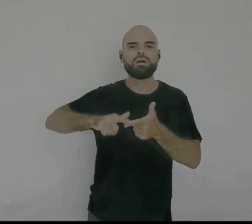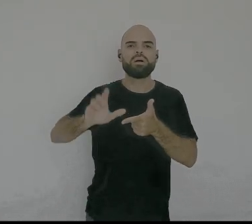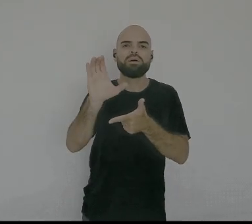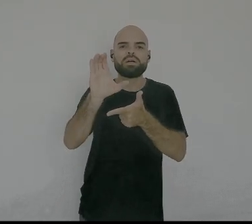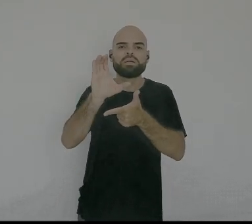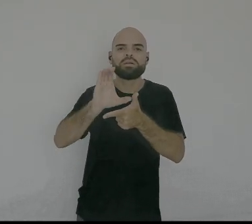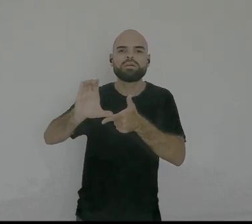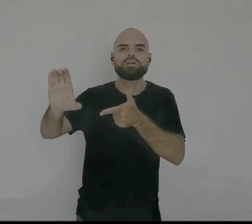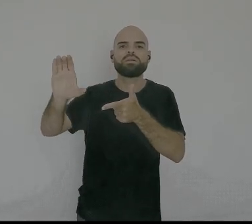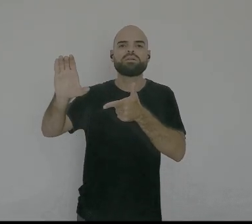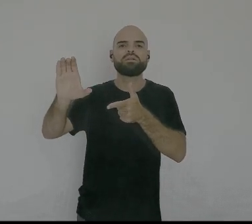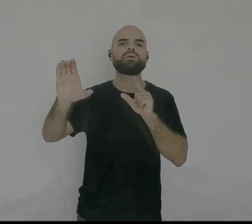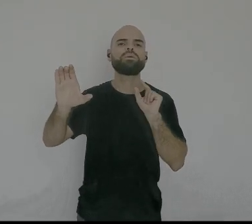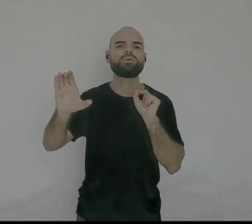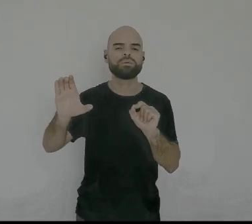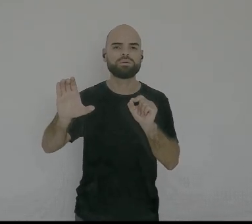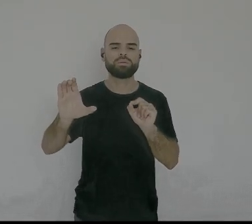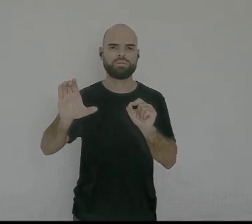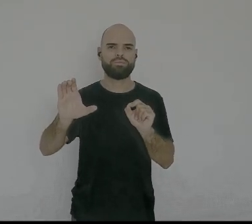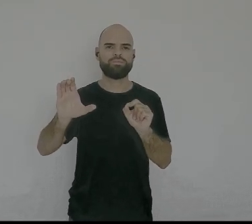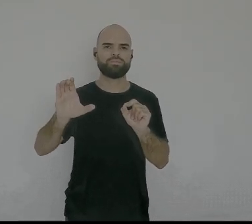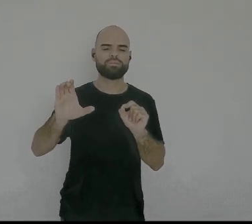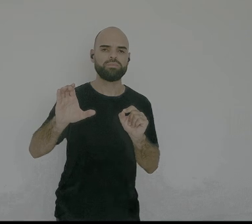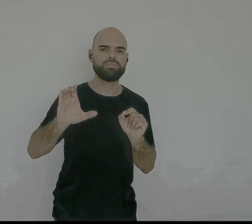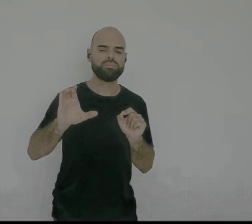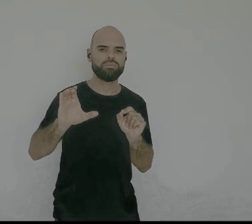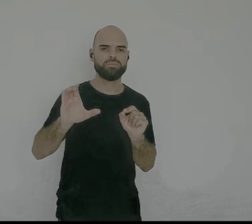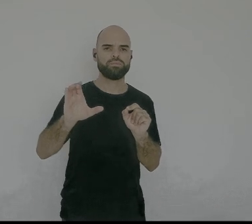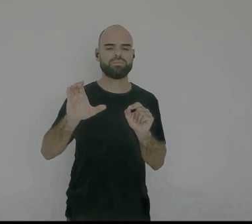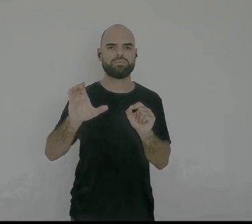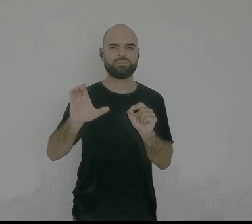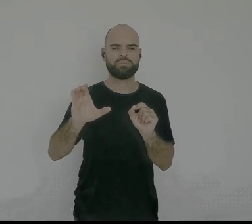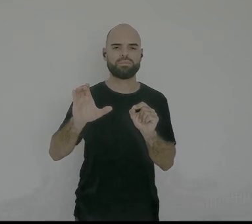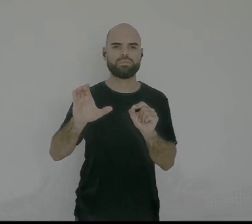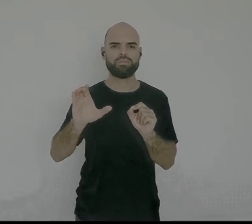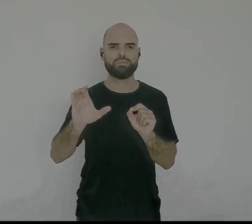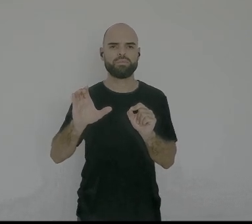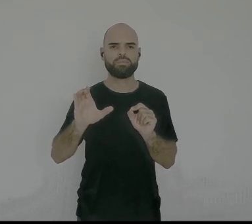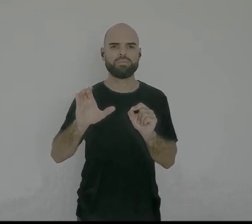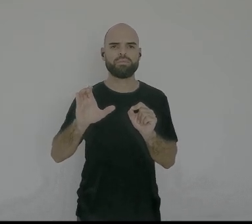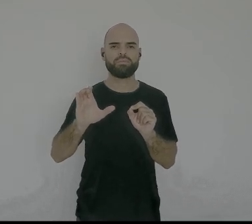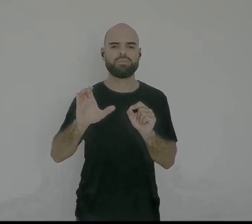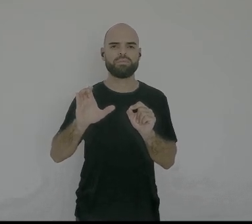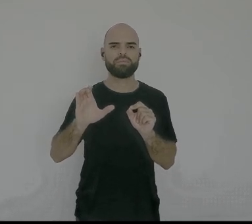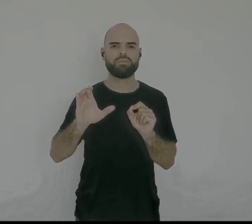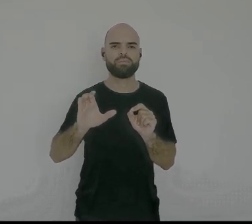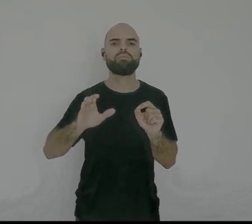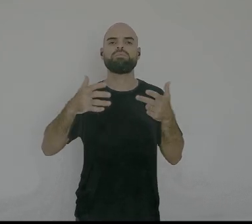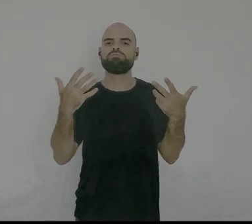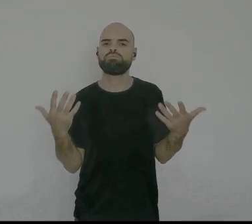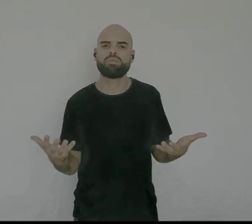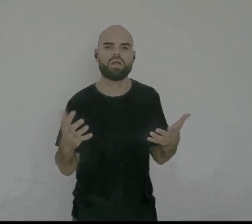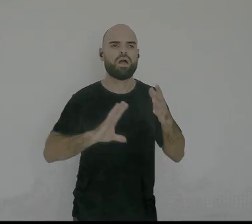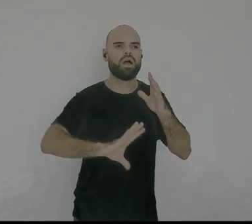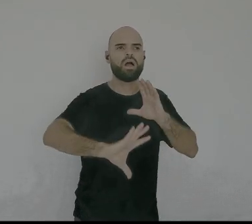dos sistemas que eu mencionei anteriormente? É que nós estamos respondendo